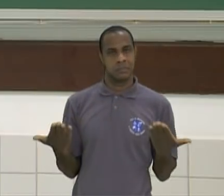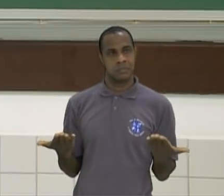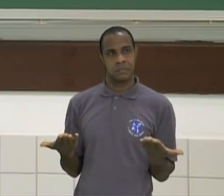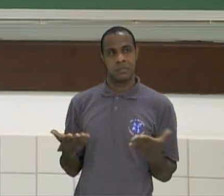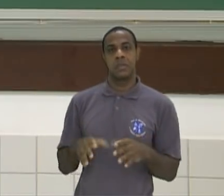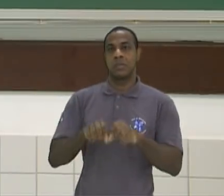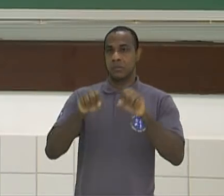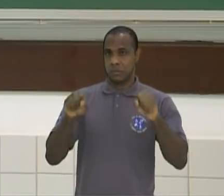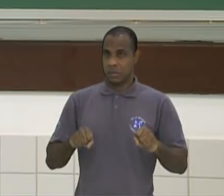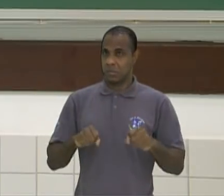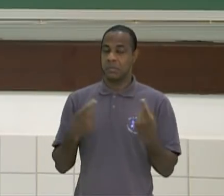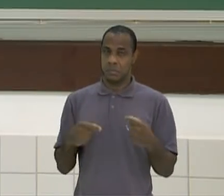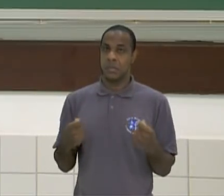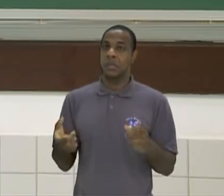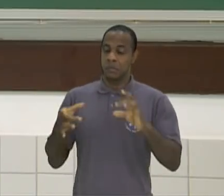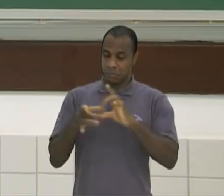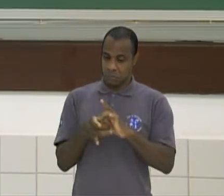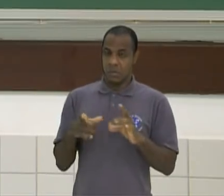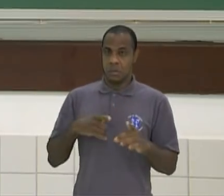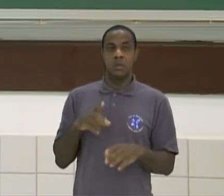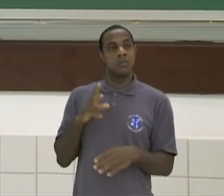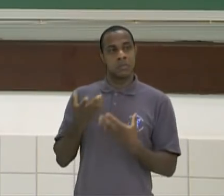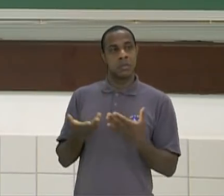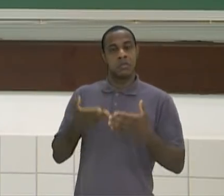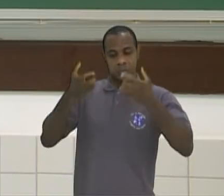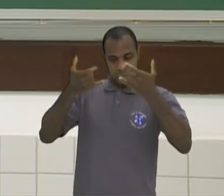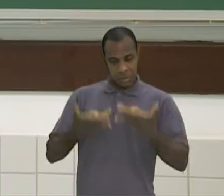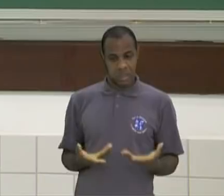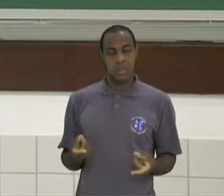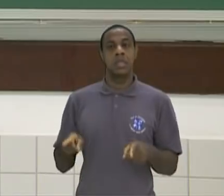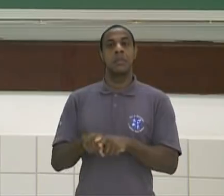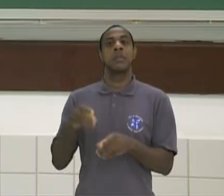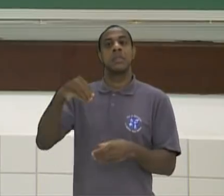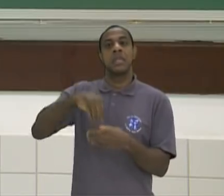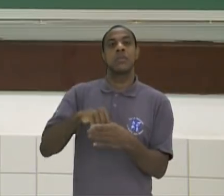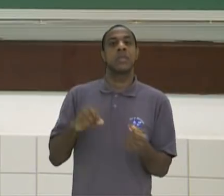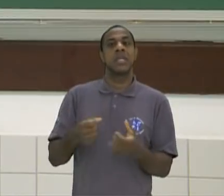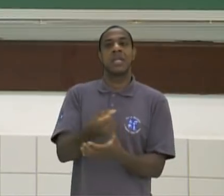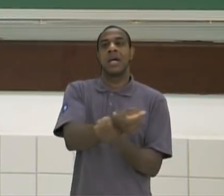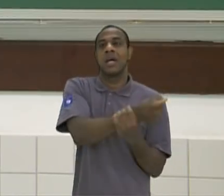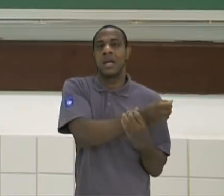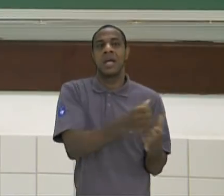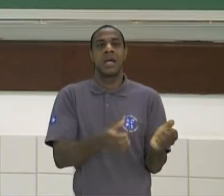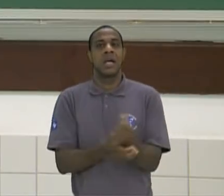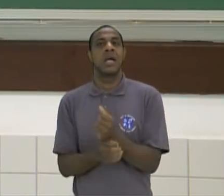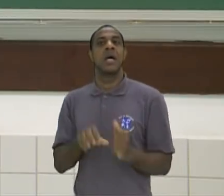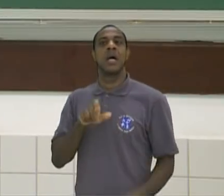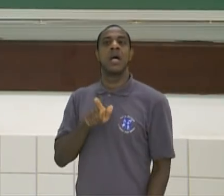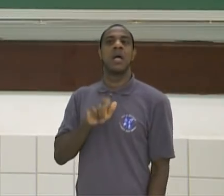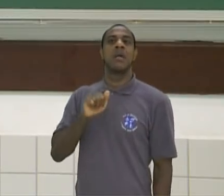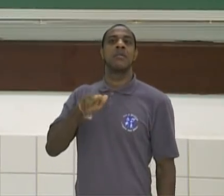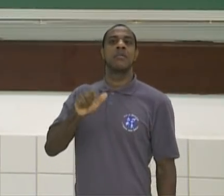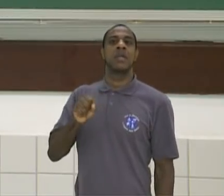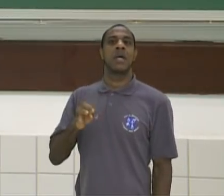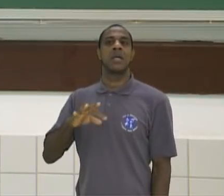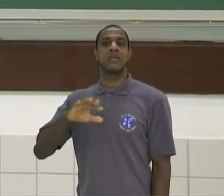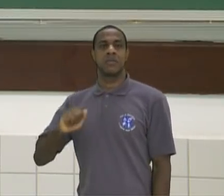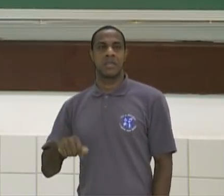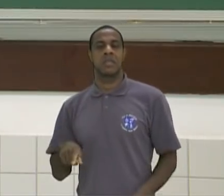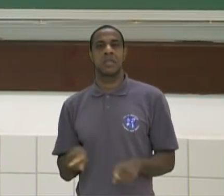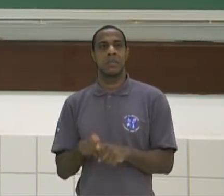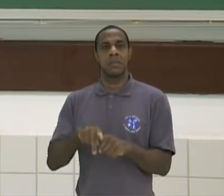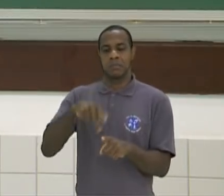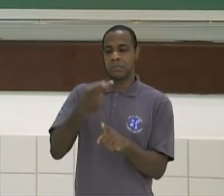temas também são tratados dentro das ginásticas. O alongamento, a flexibilidade também é comum